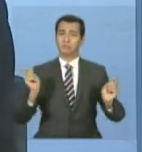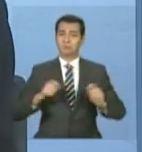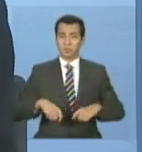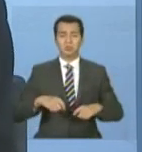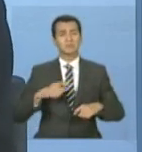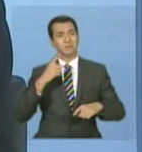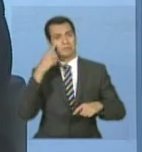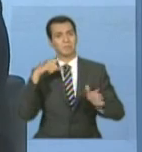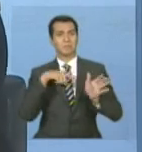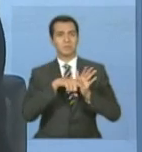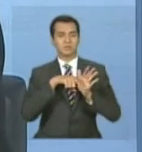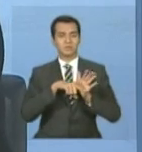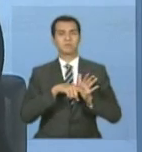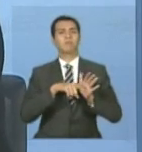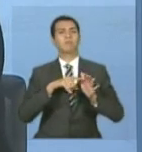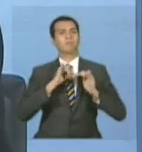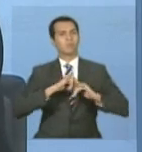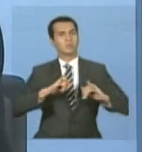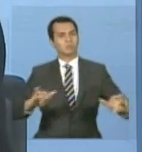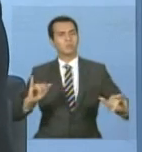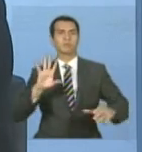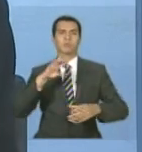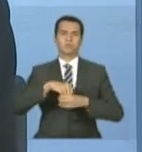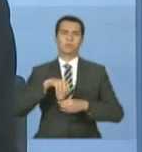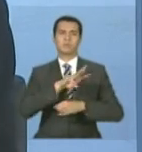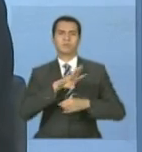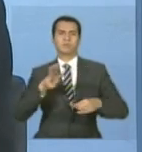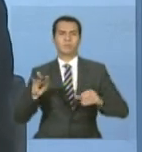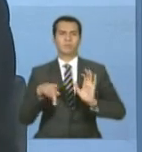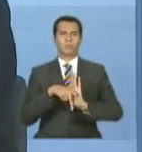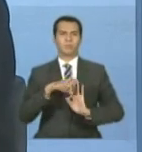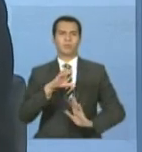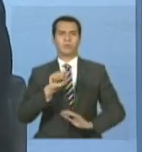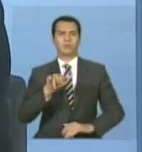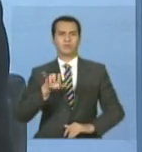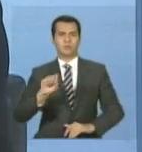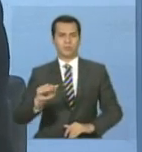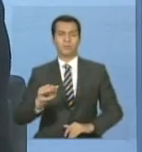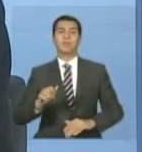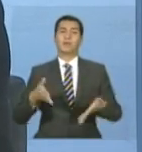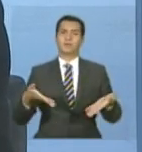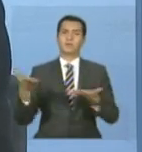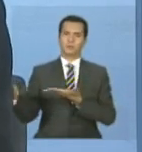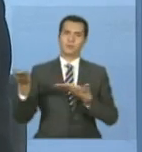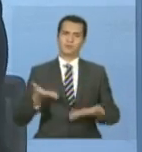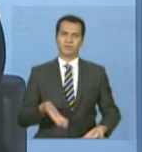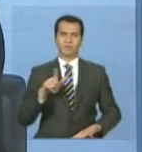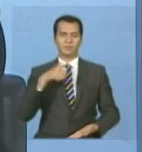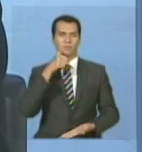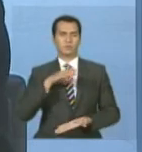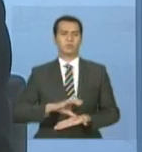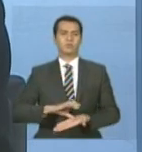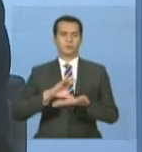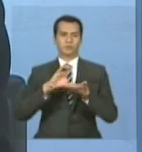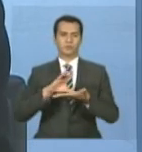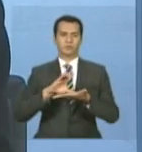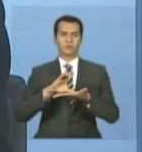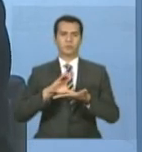quarta conferência no site do CONSEA. São nossos convidados, a conselheira do CONSEA,